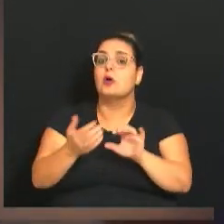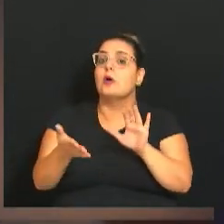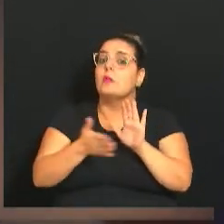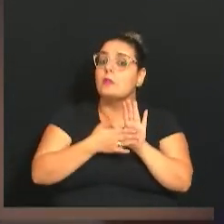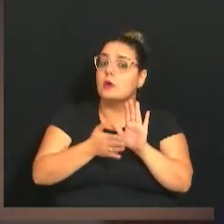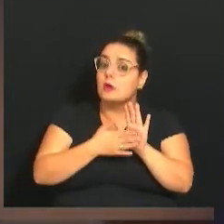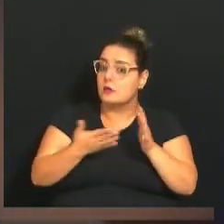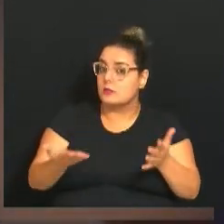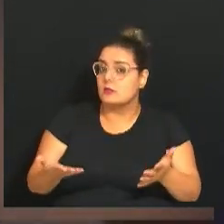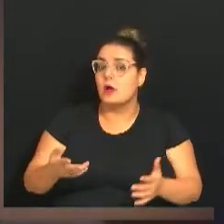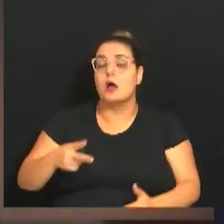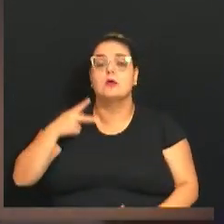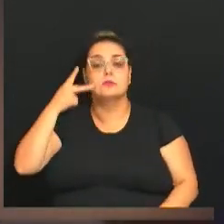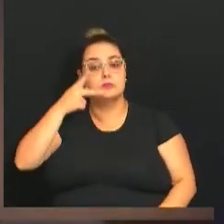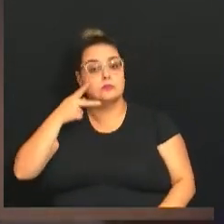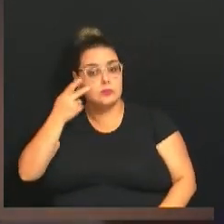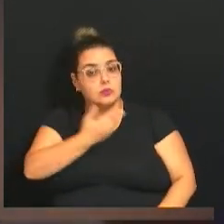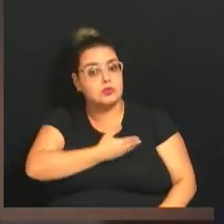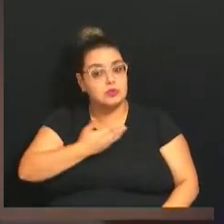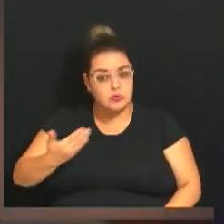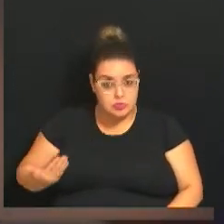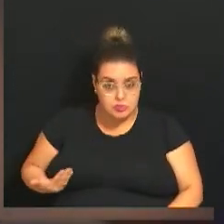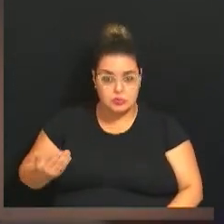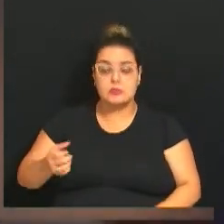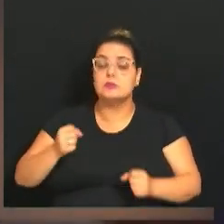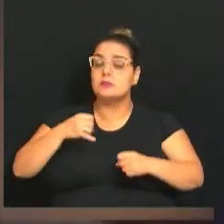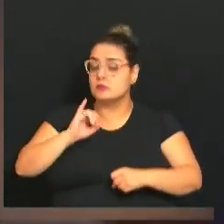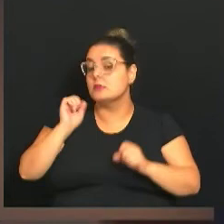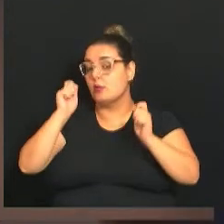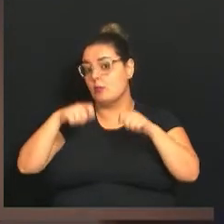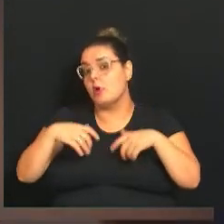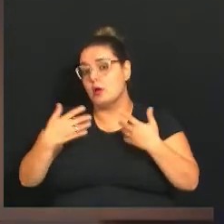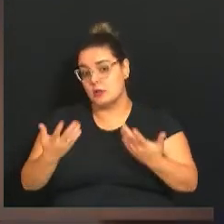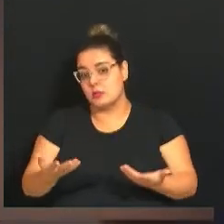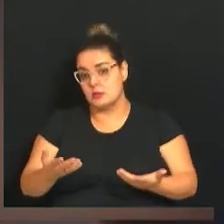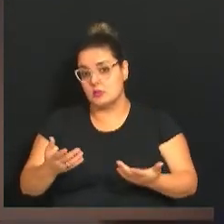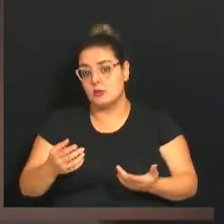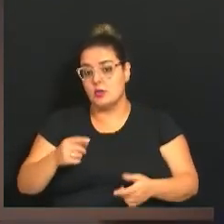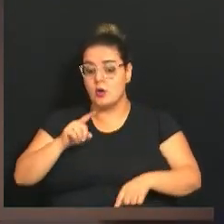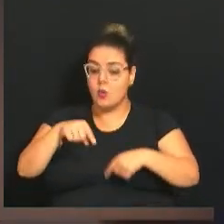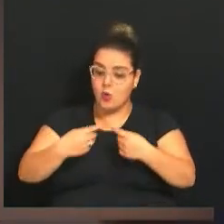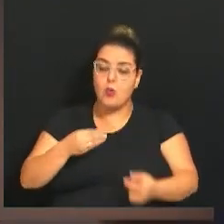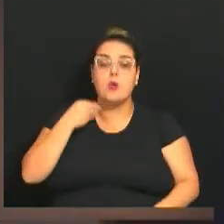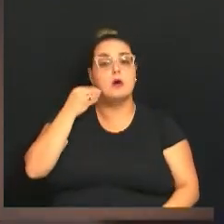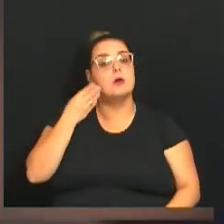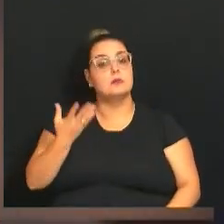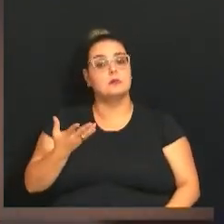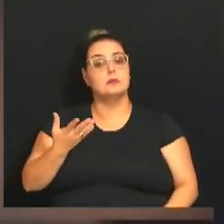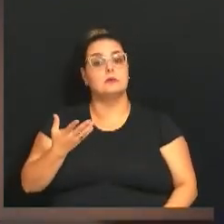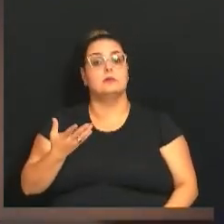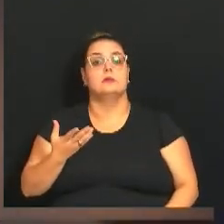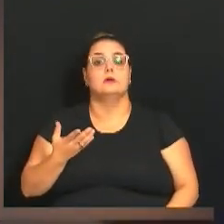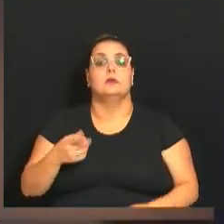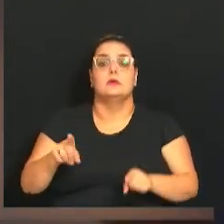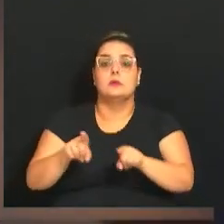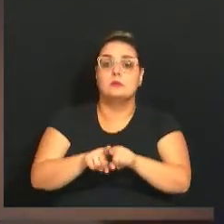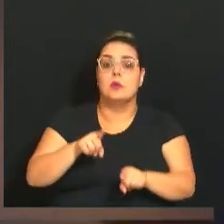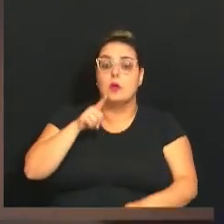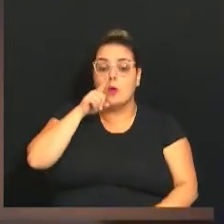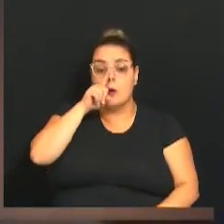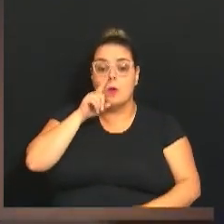as políticas públicas e, se possível, trazer outras experiências, quiçá trazer um alerta. Por isso,